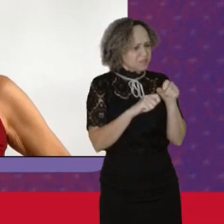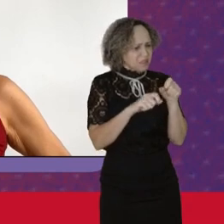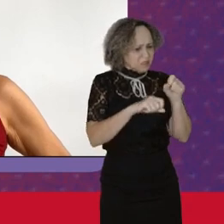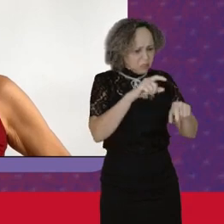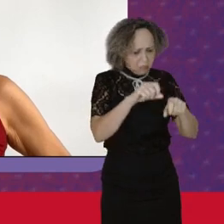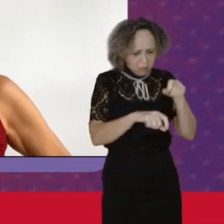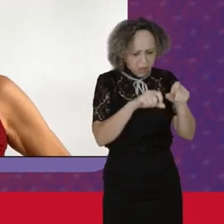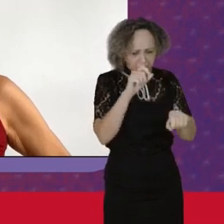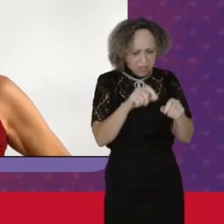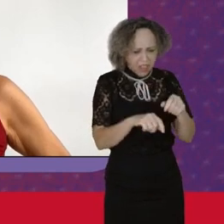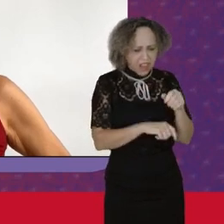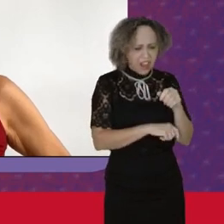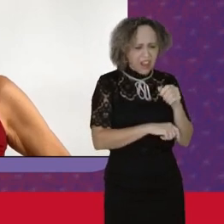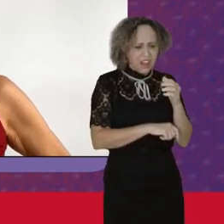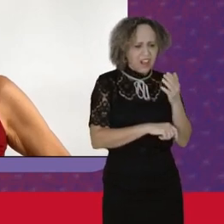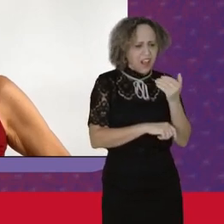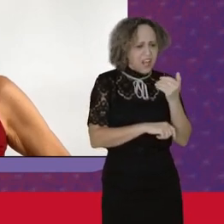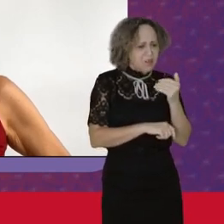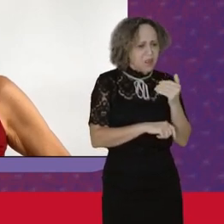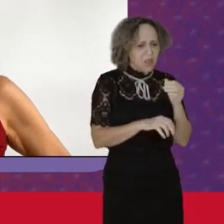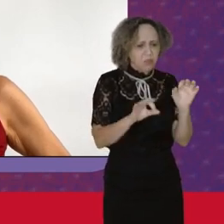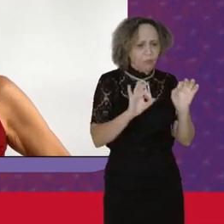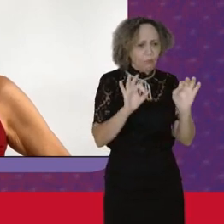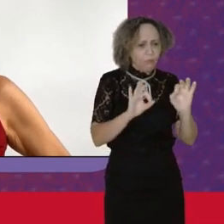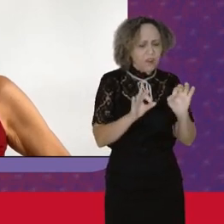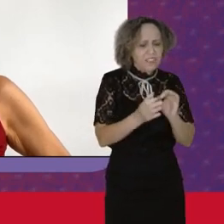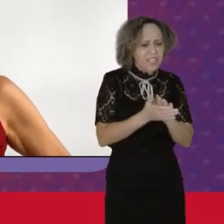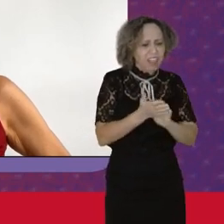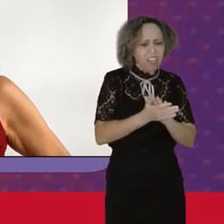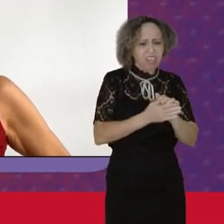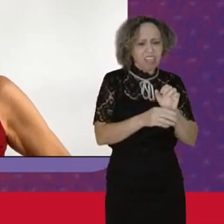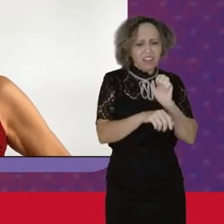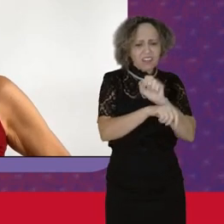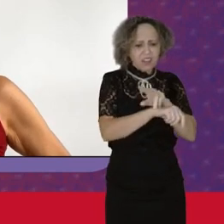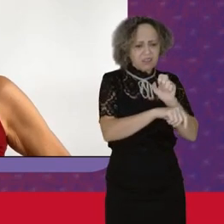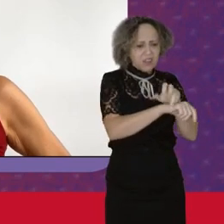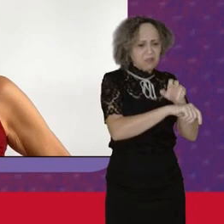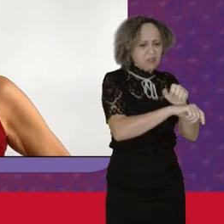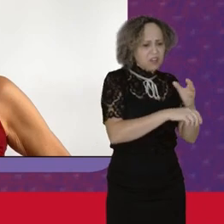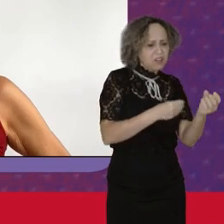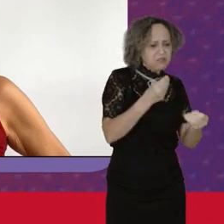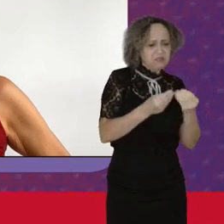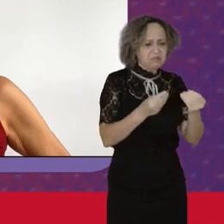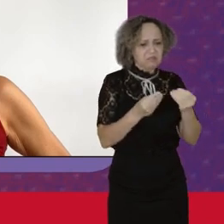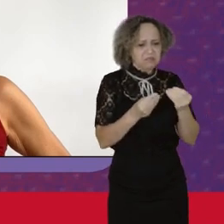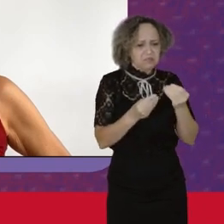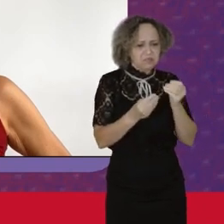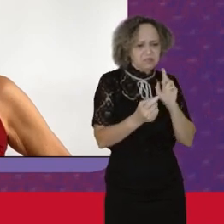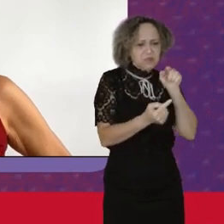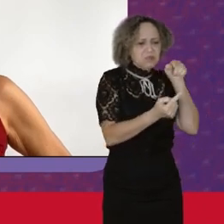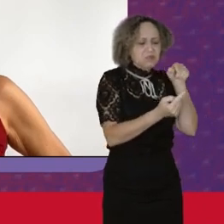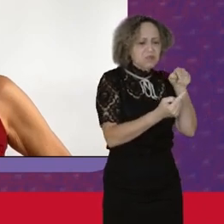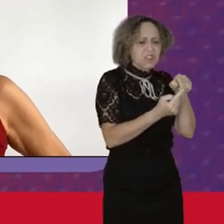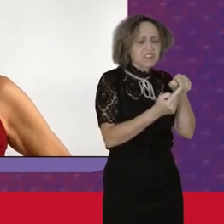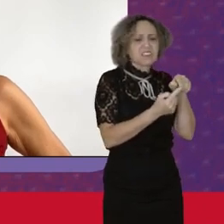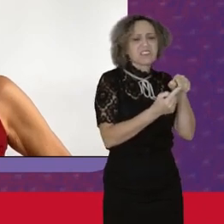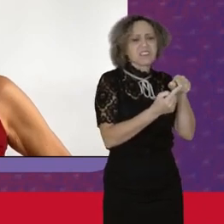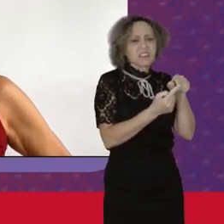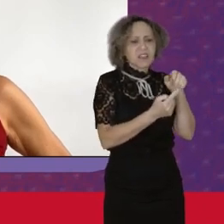alimentos sem agrotóxicos a partir da agroecologia, e levando em conta o que você diz,